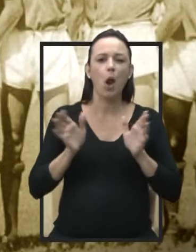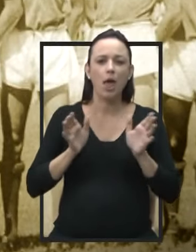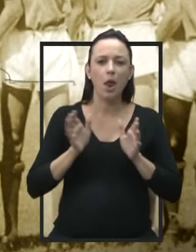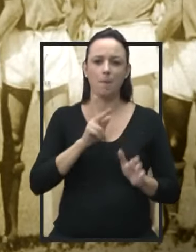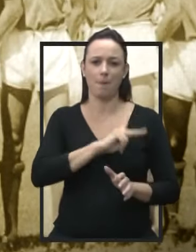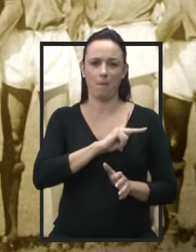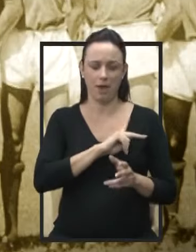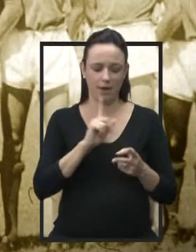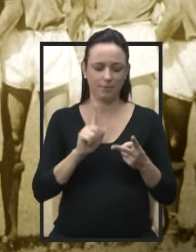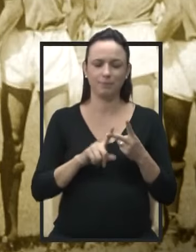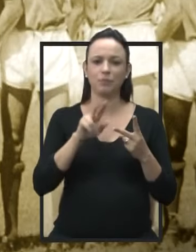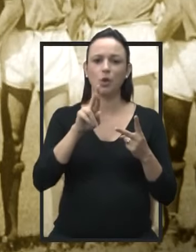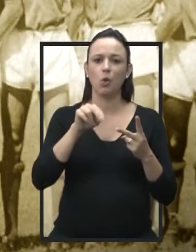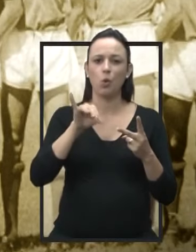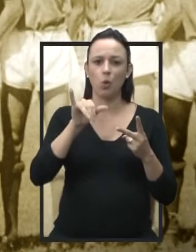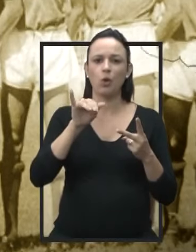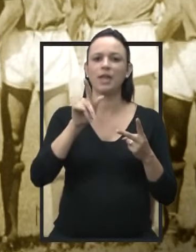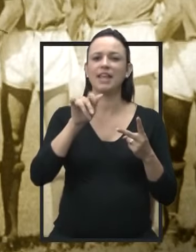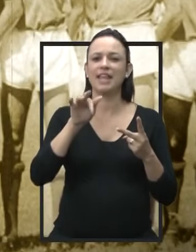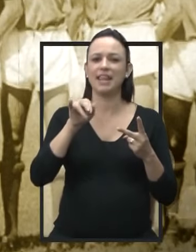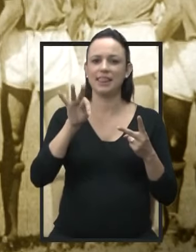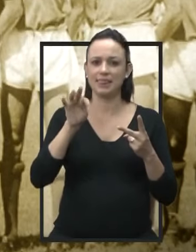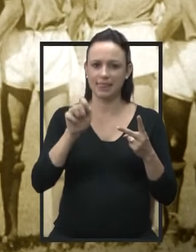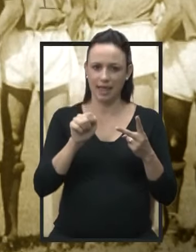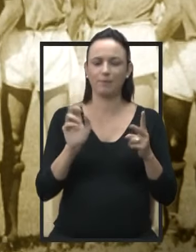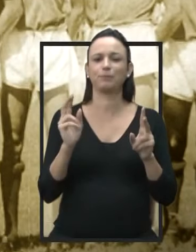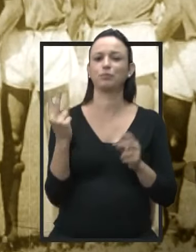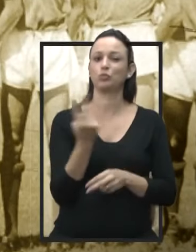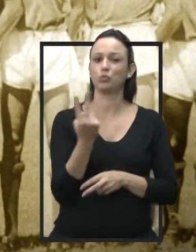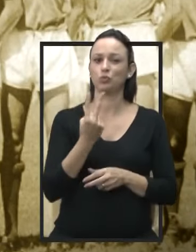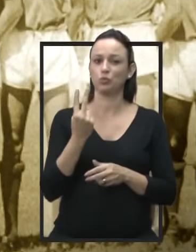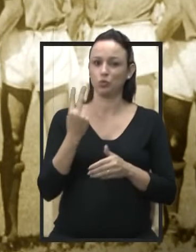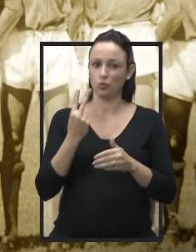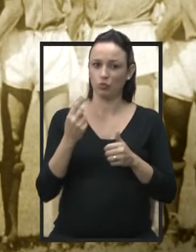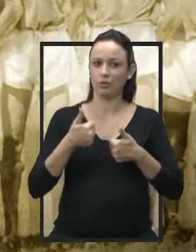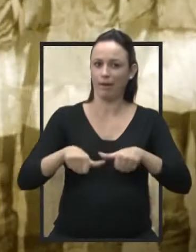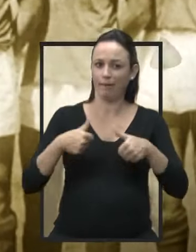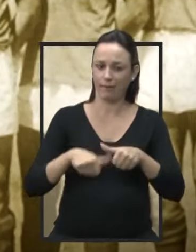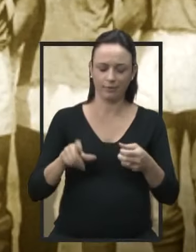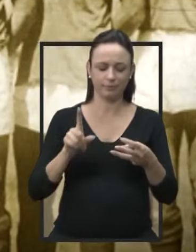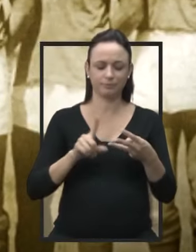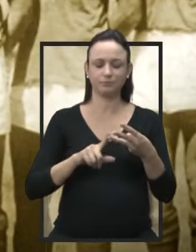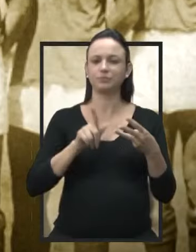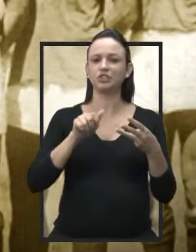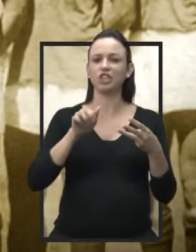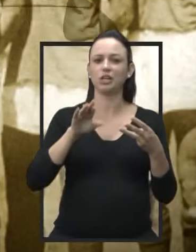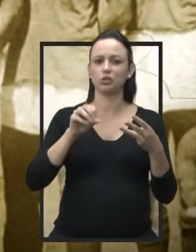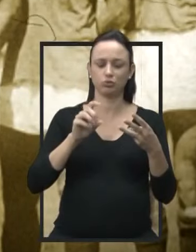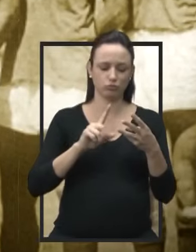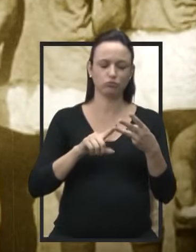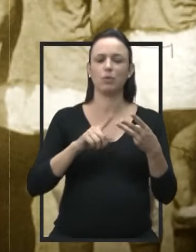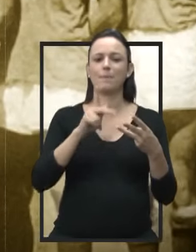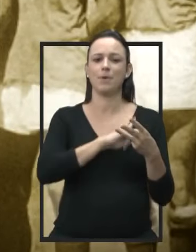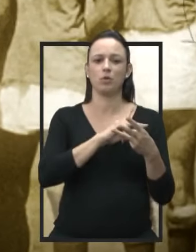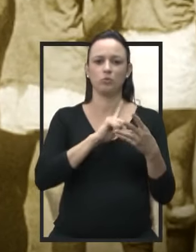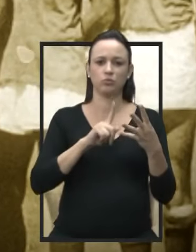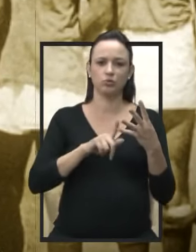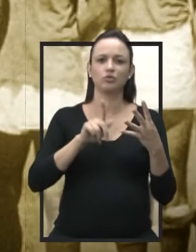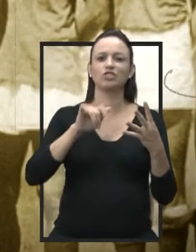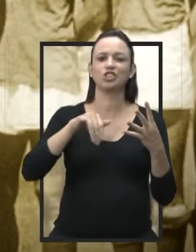era do Palmeiras. Rui e Grita, a dupla de zagueiros. Gércio, que era do